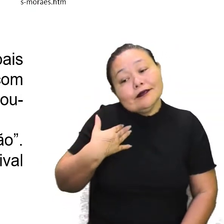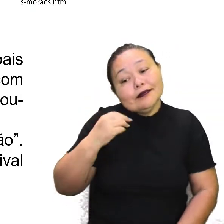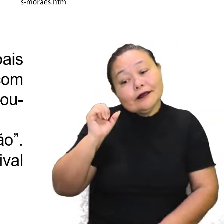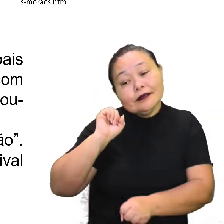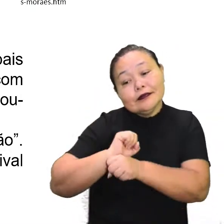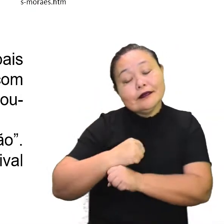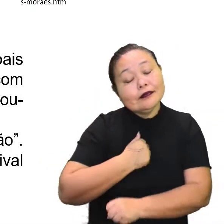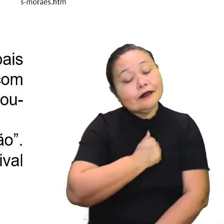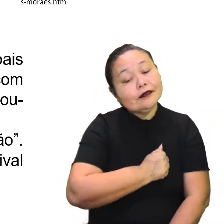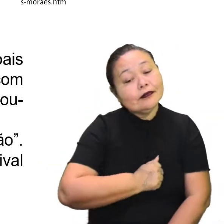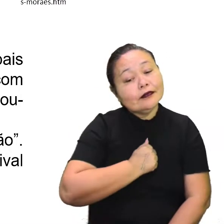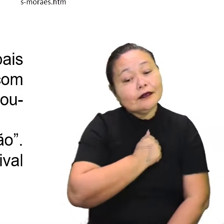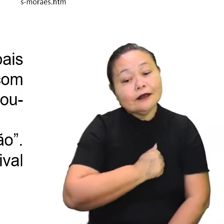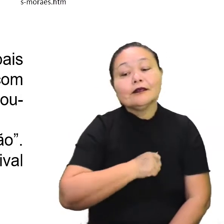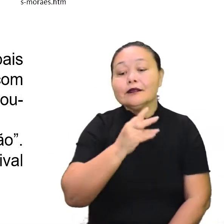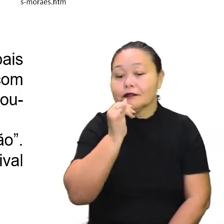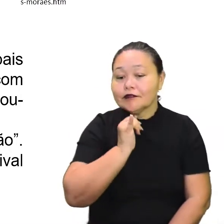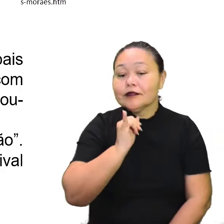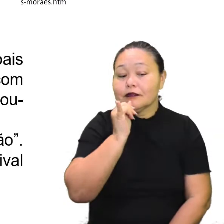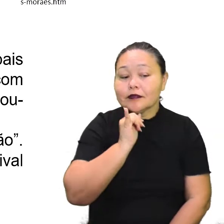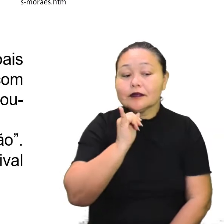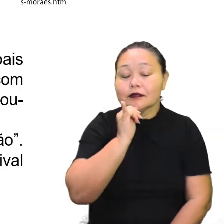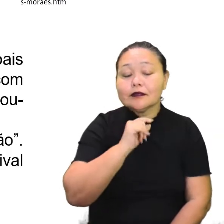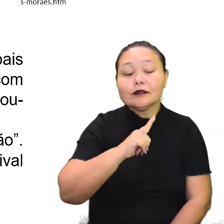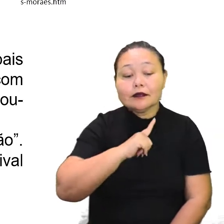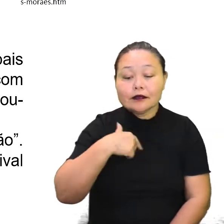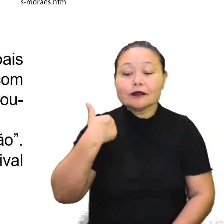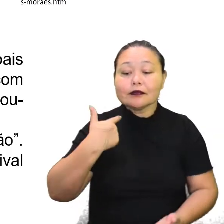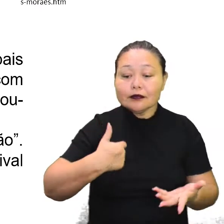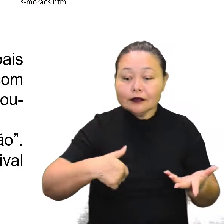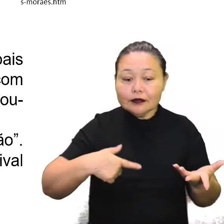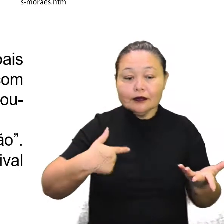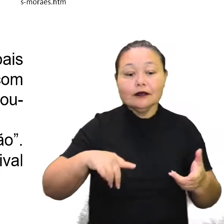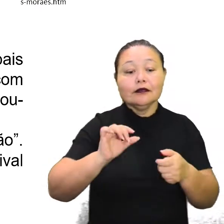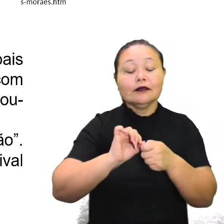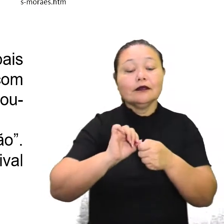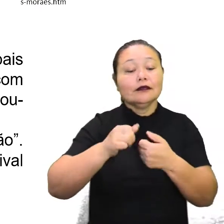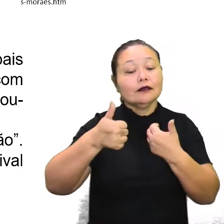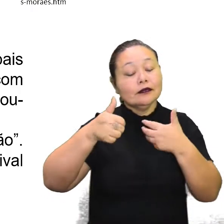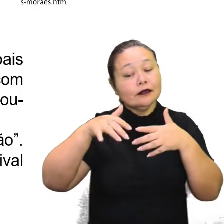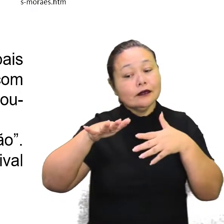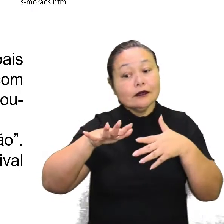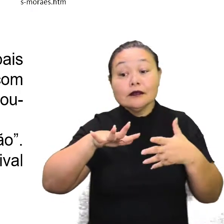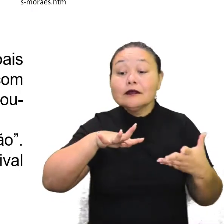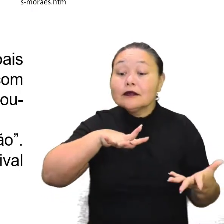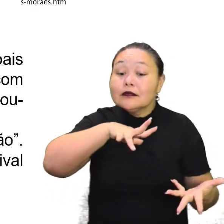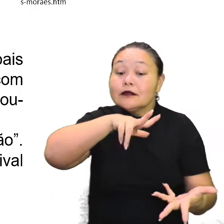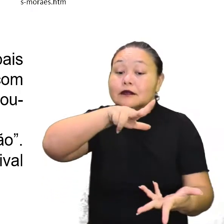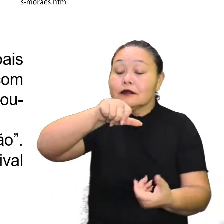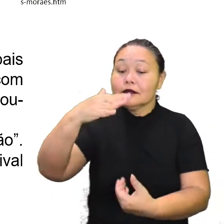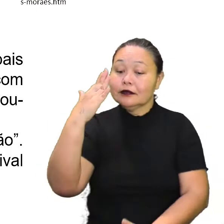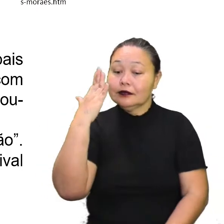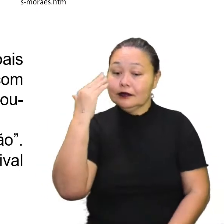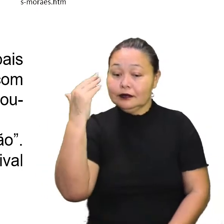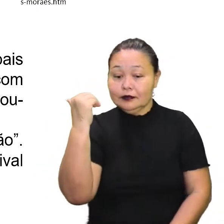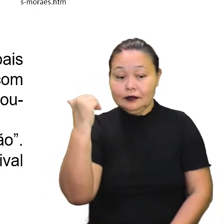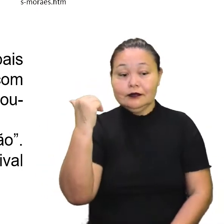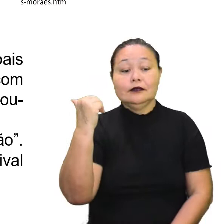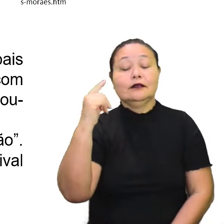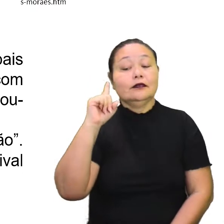de Saudade, né? É um grande exemplo, porque tem aí a batida de violão marcante, que ficou aí